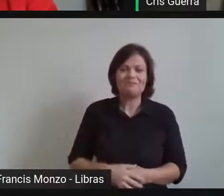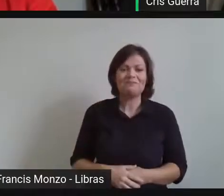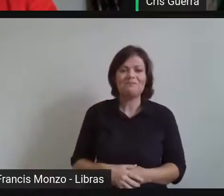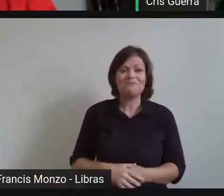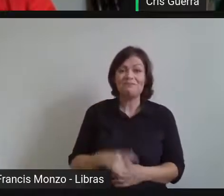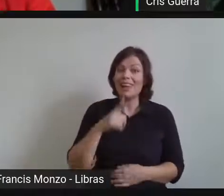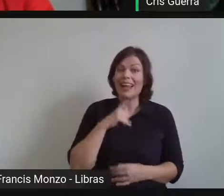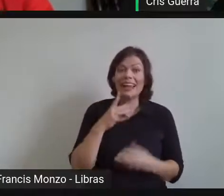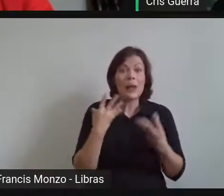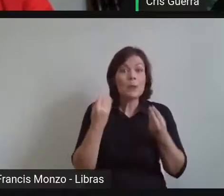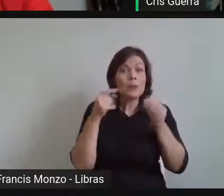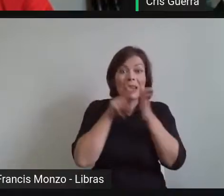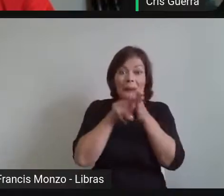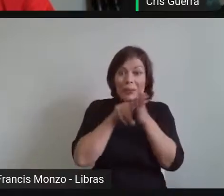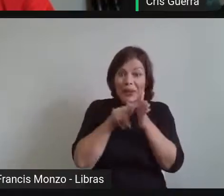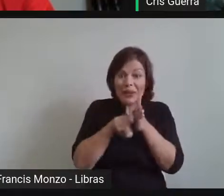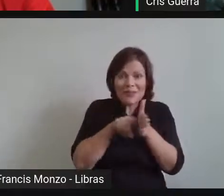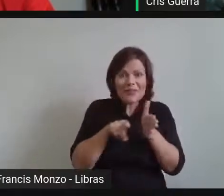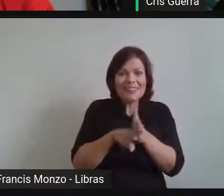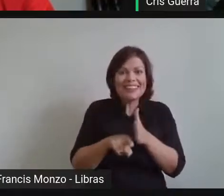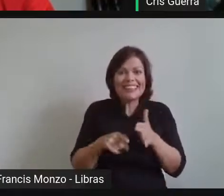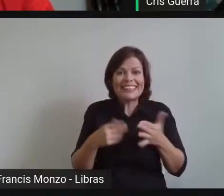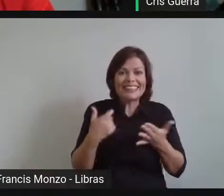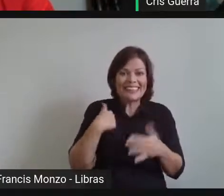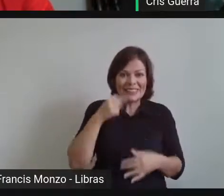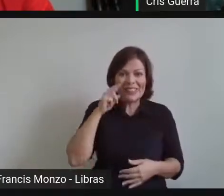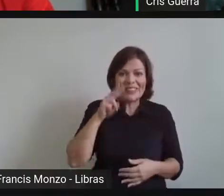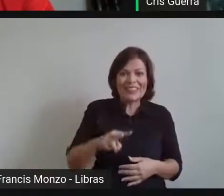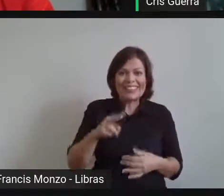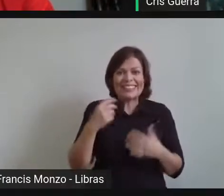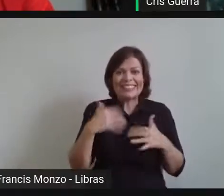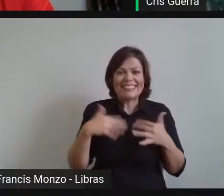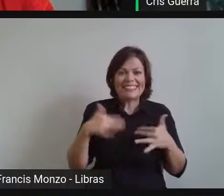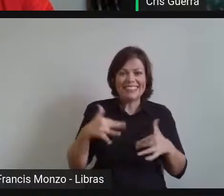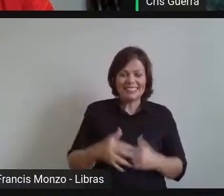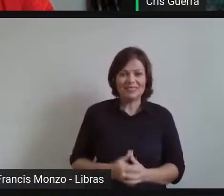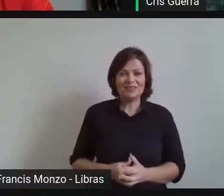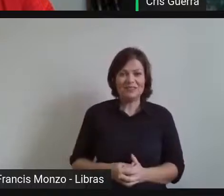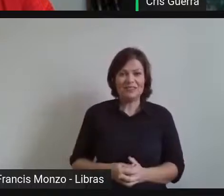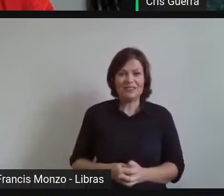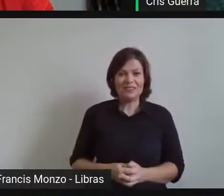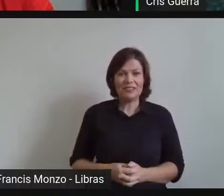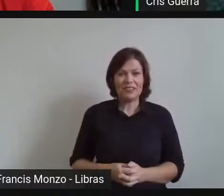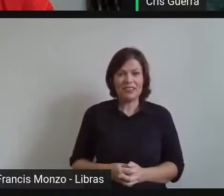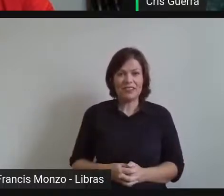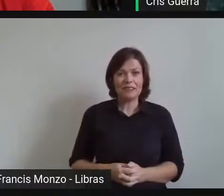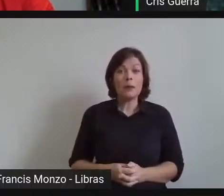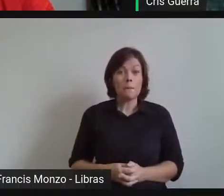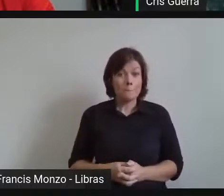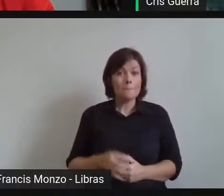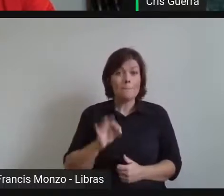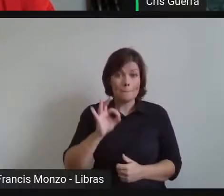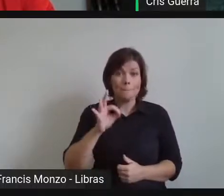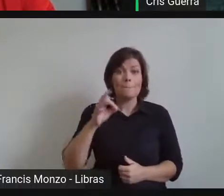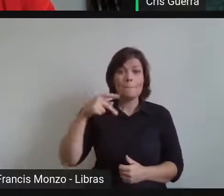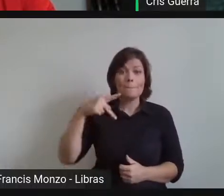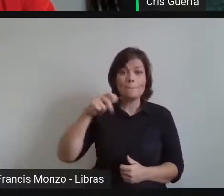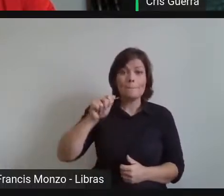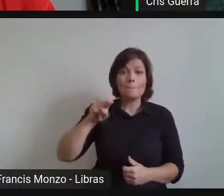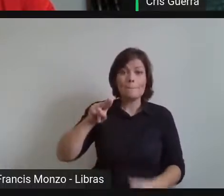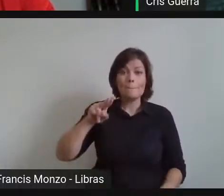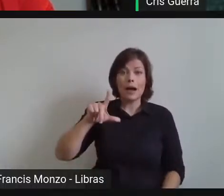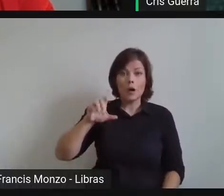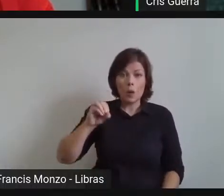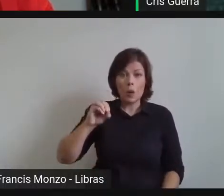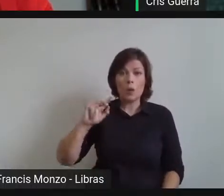bem. Tem sim. Olha só, aqui a gente tem o Paulo Henrique, né? Que ele falou da sua fala que você não busca culpados para as